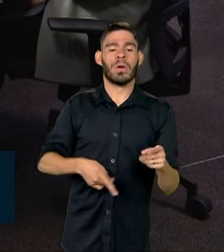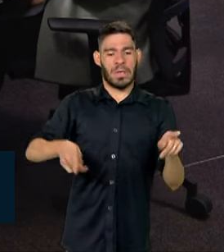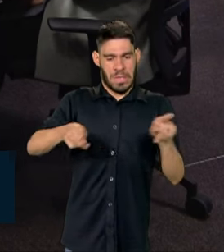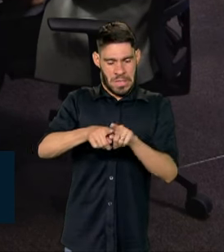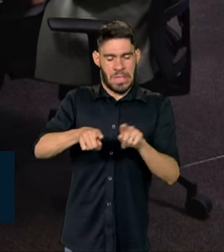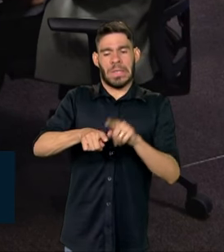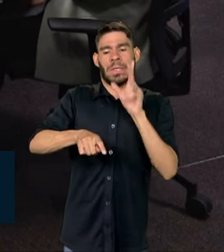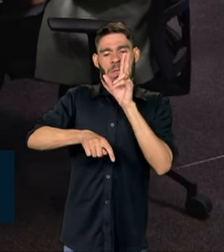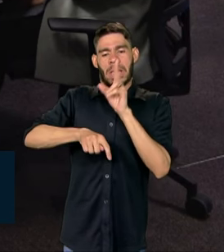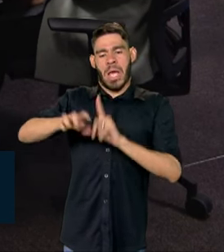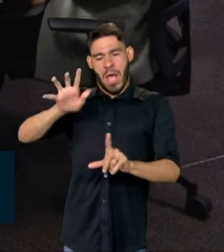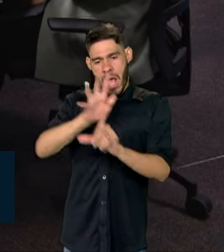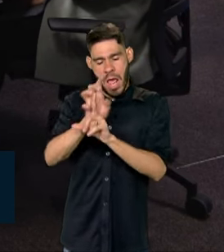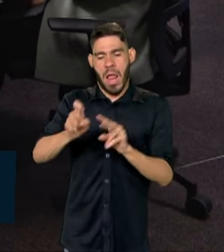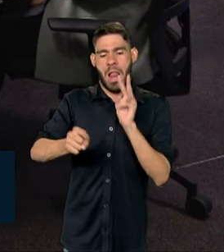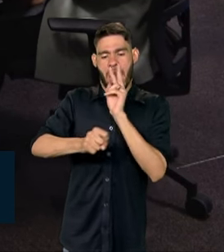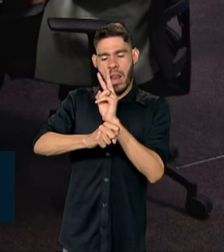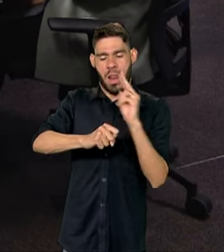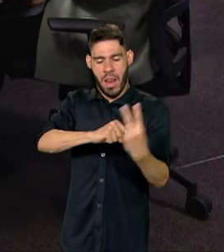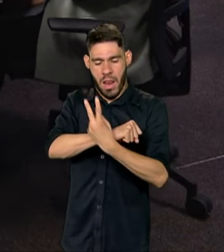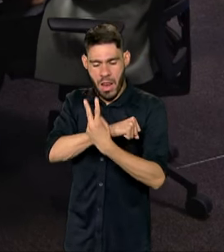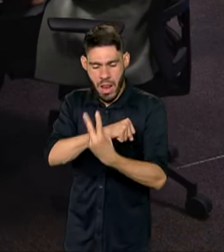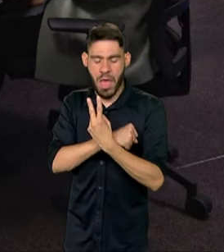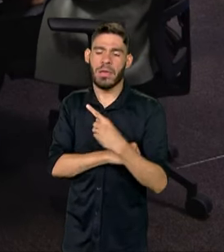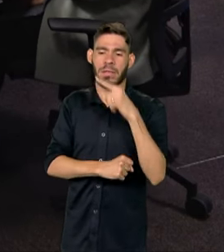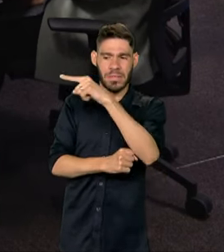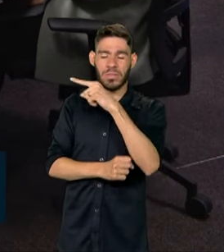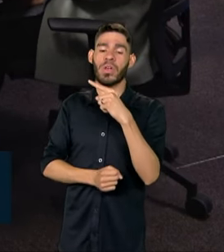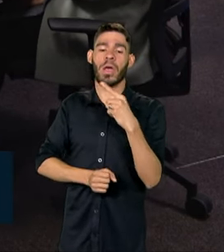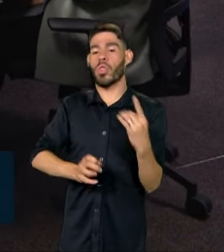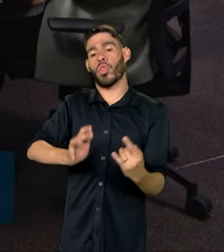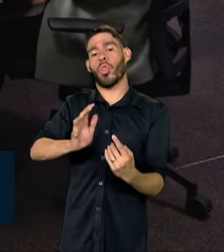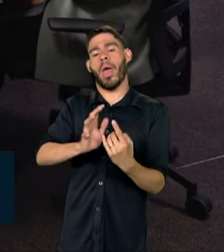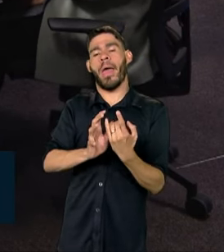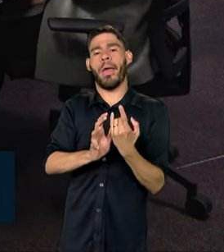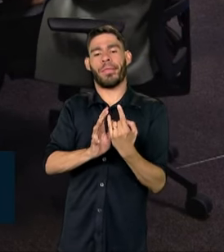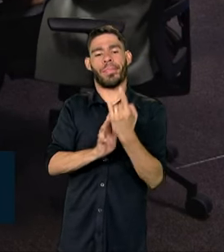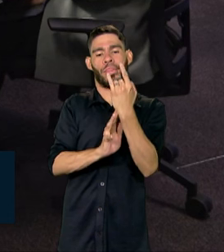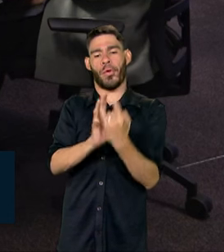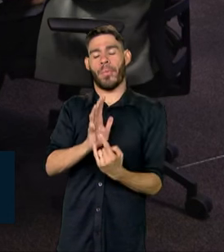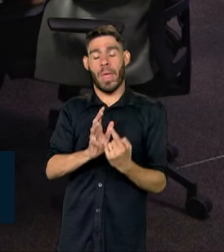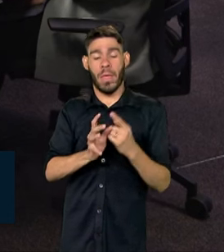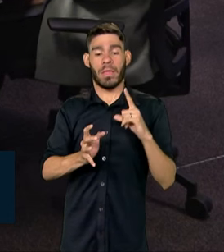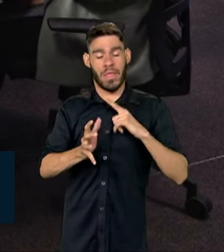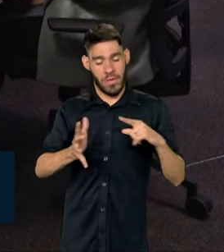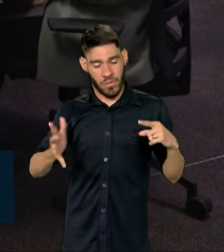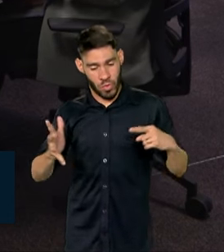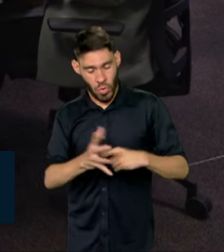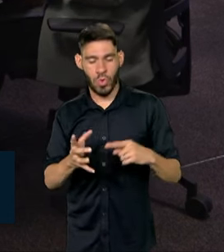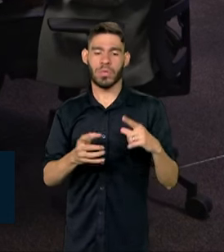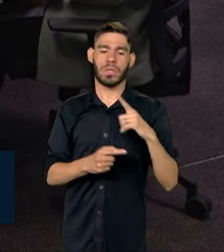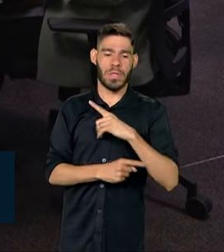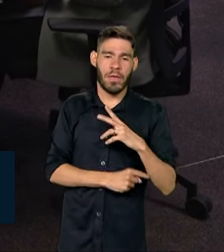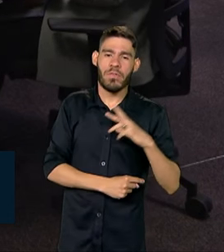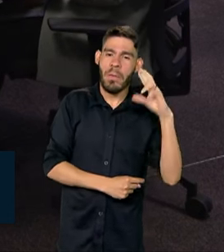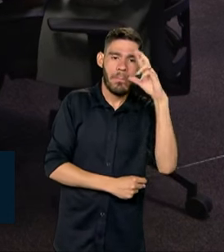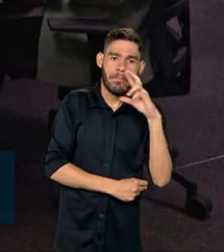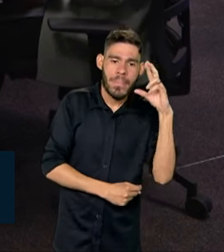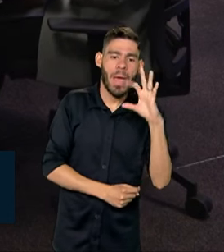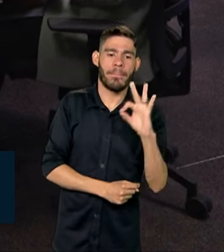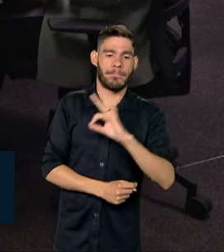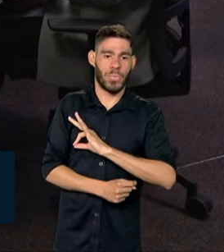nos protegendo, né? Ele estava com medida protetiva e, a partir dessa denúncia, abriu-se um inquérito policial. Com